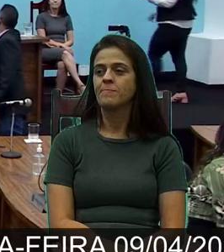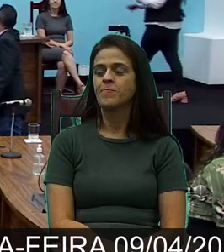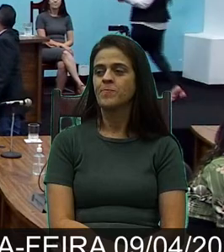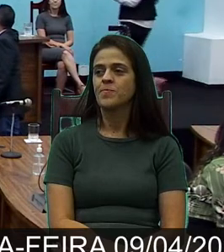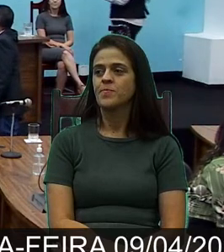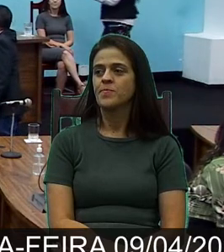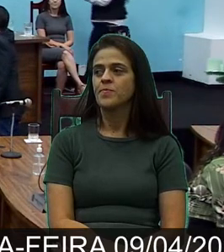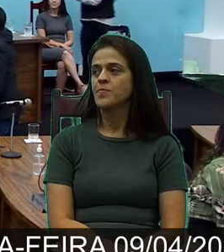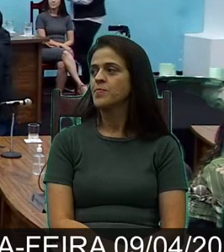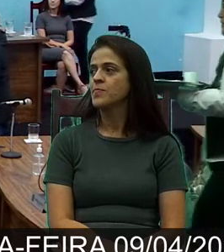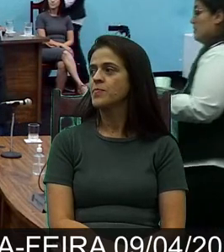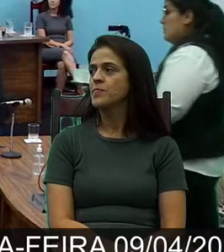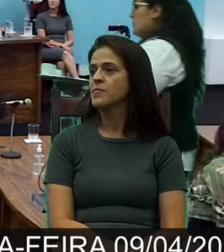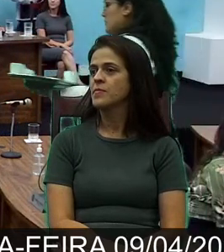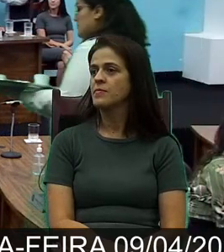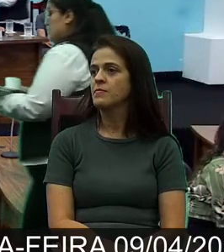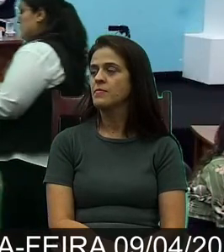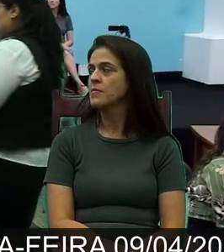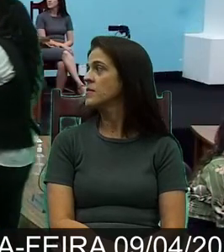Satisfação.